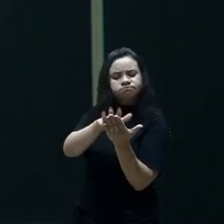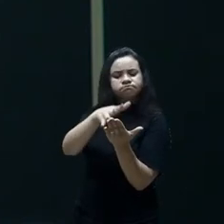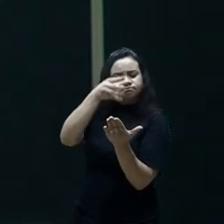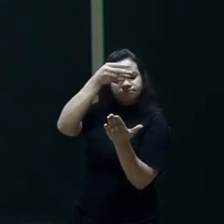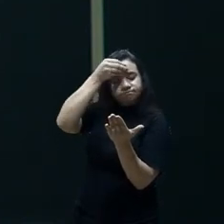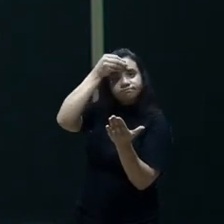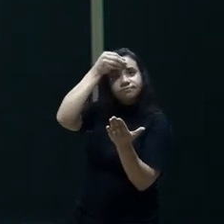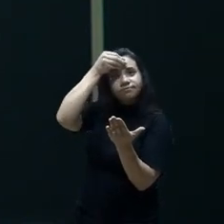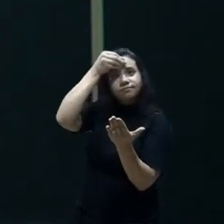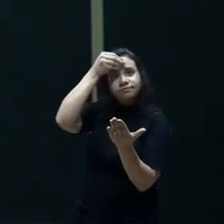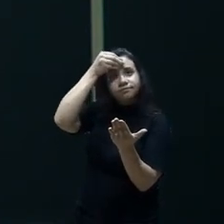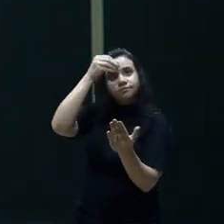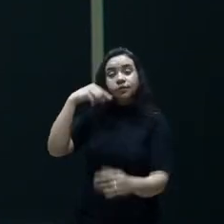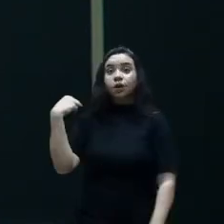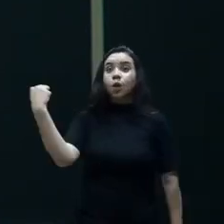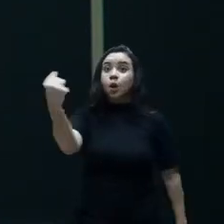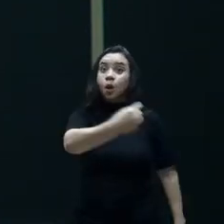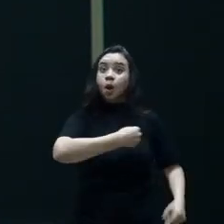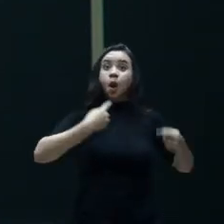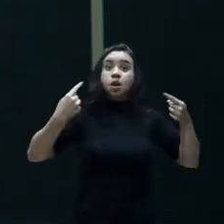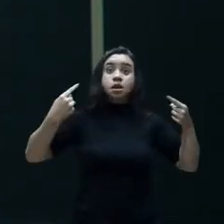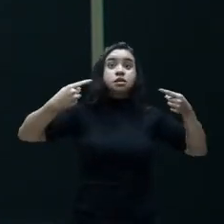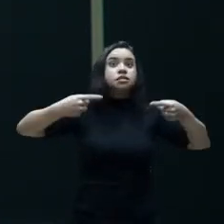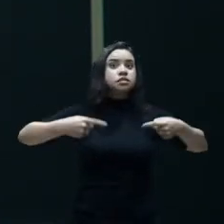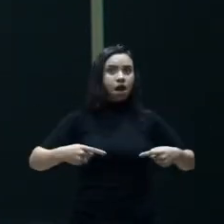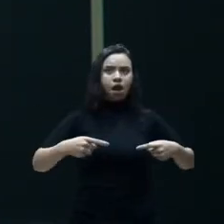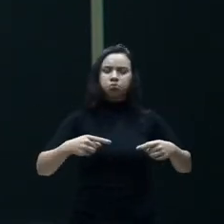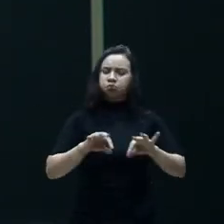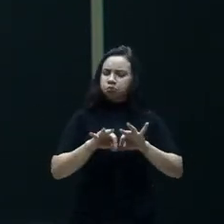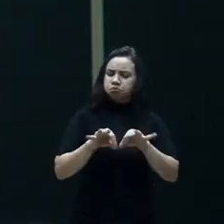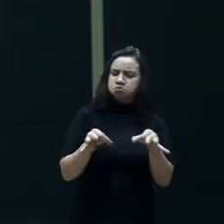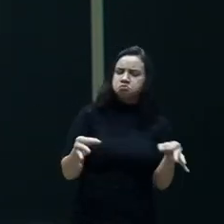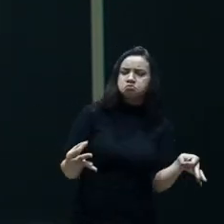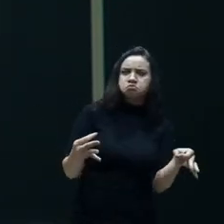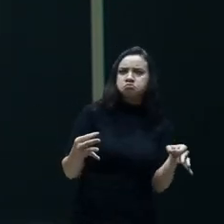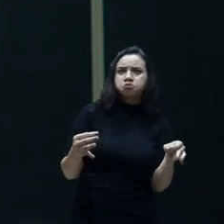E nós soltamos um desafio que é muito simples.